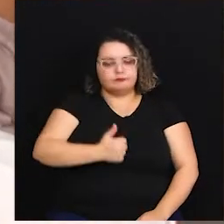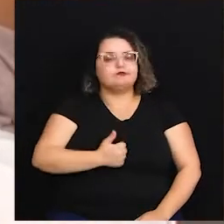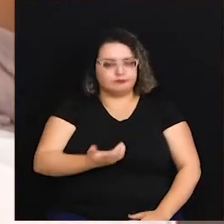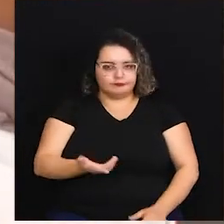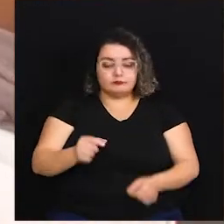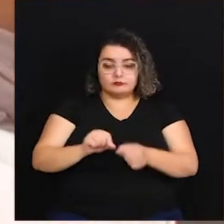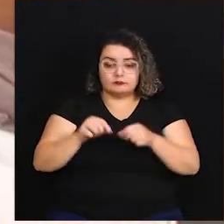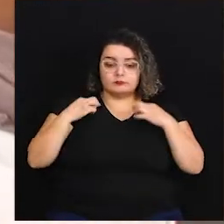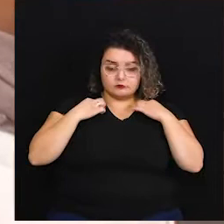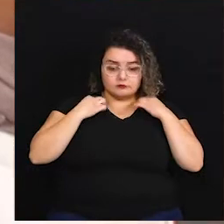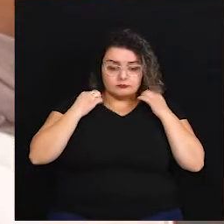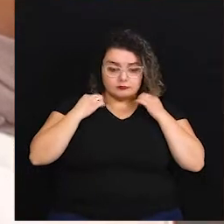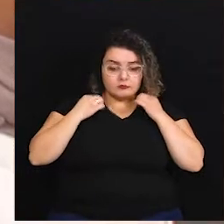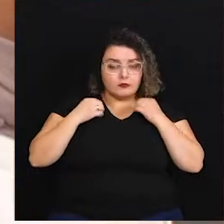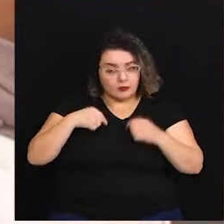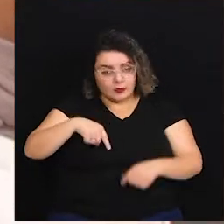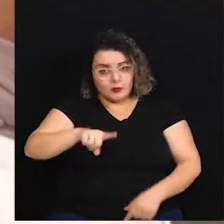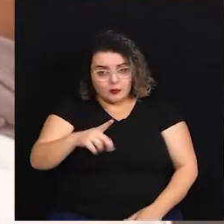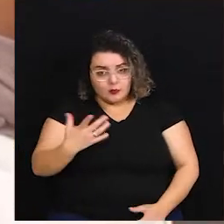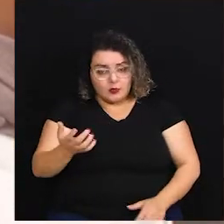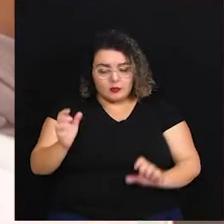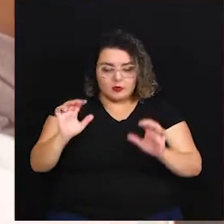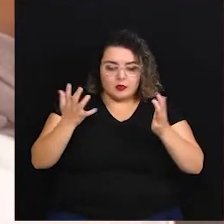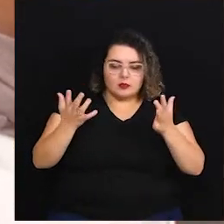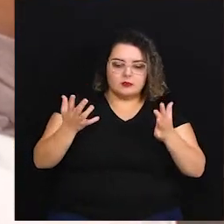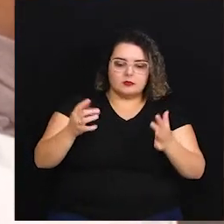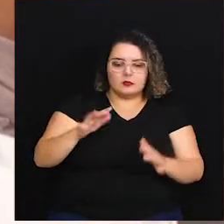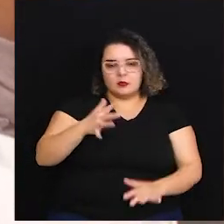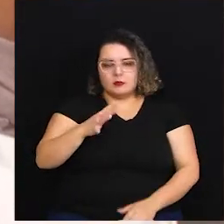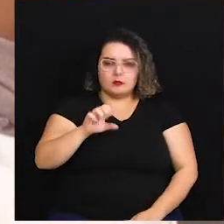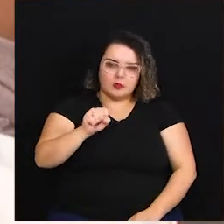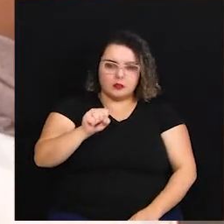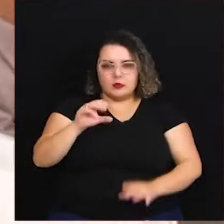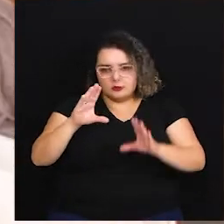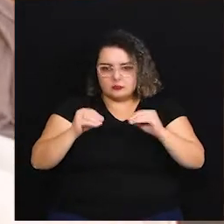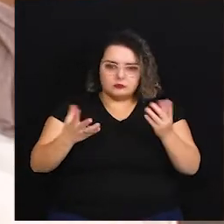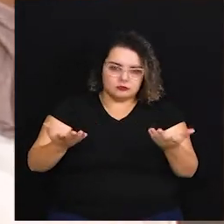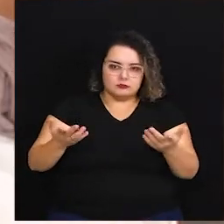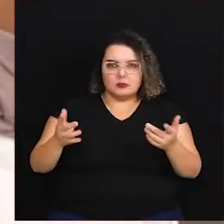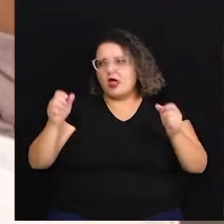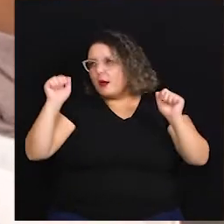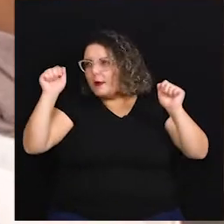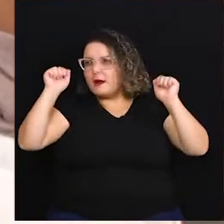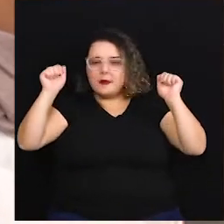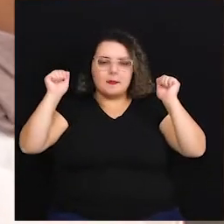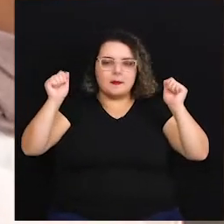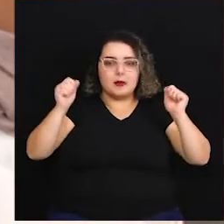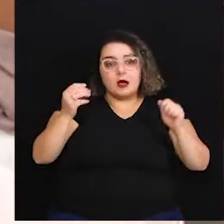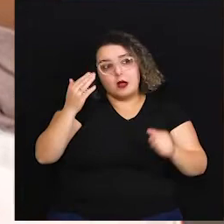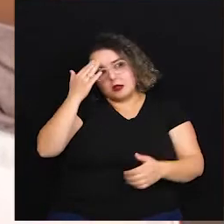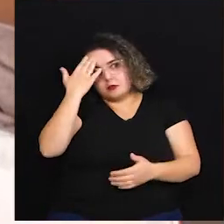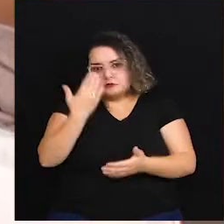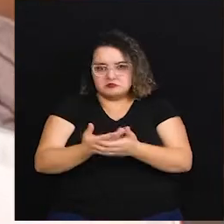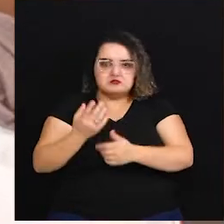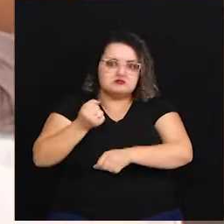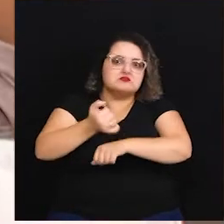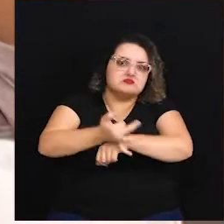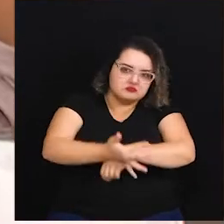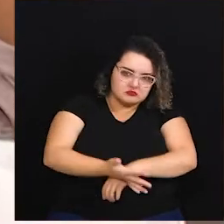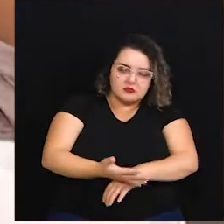Essas camisetas e fomos pra esse evento. O evento ia começar por volta das 8, era uma balada, acredito que iria virar à